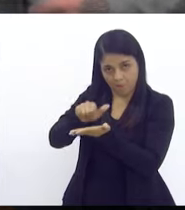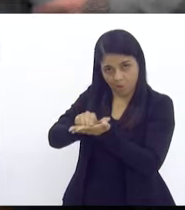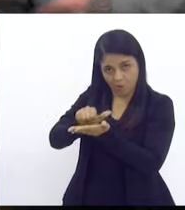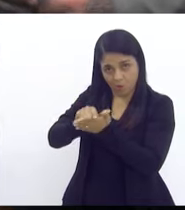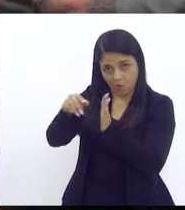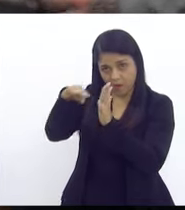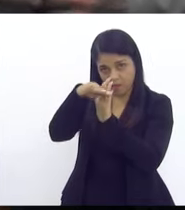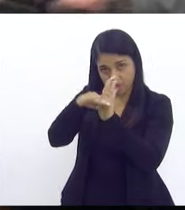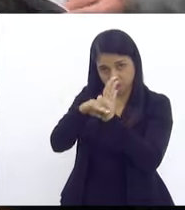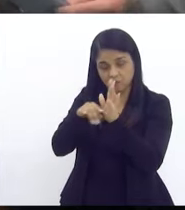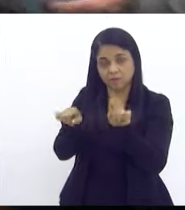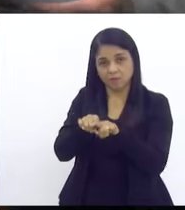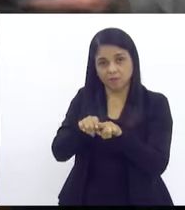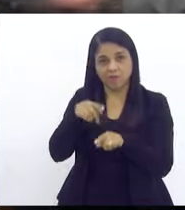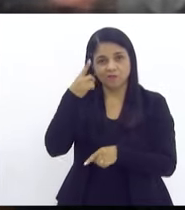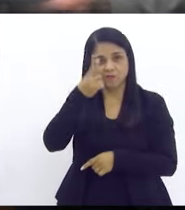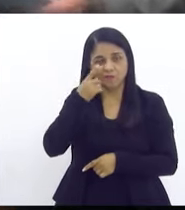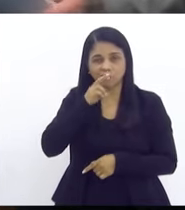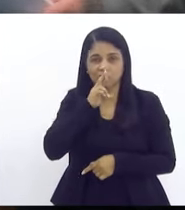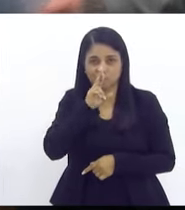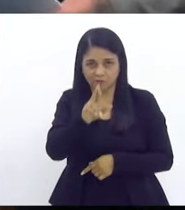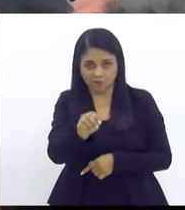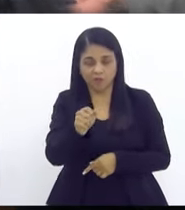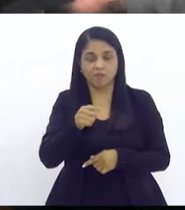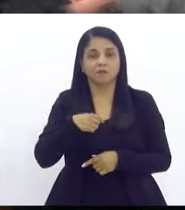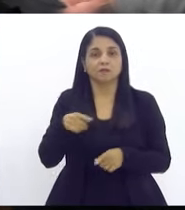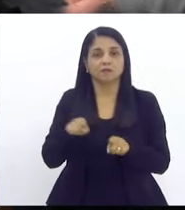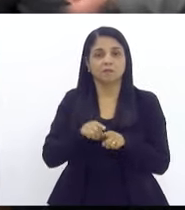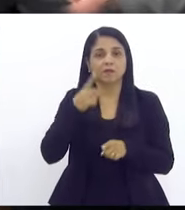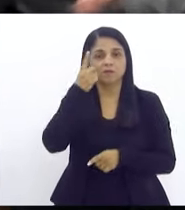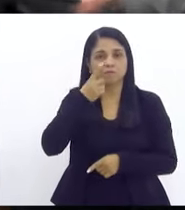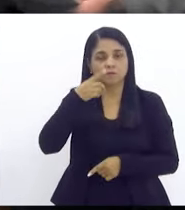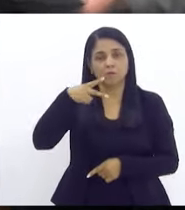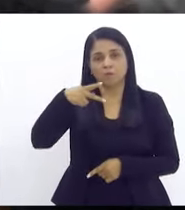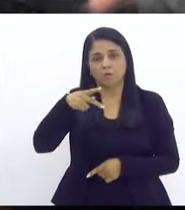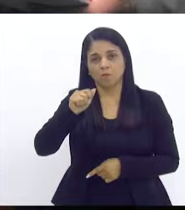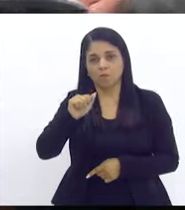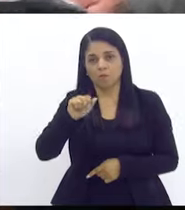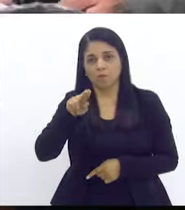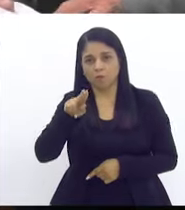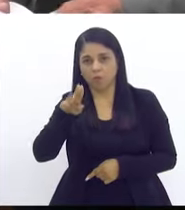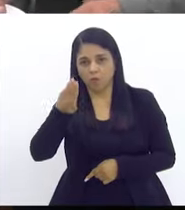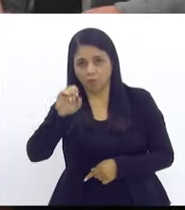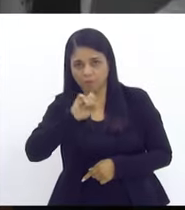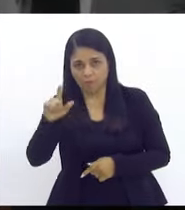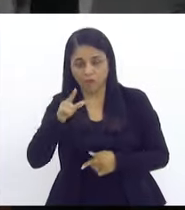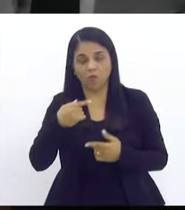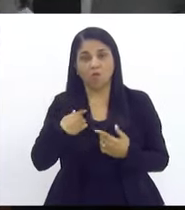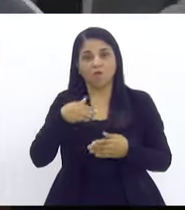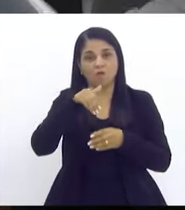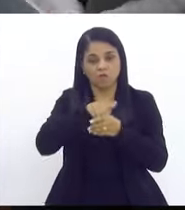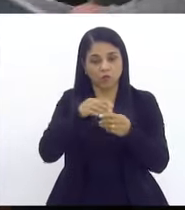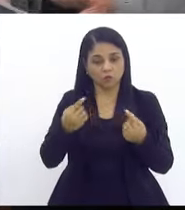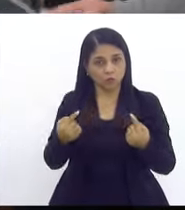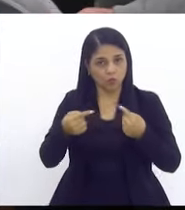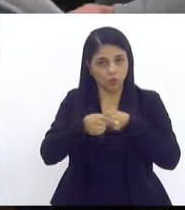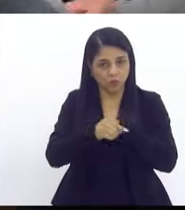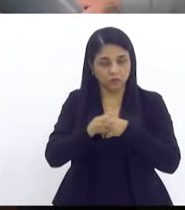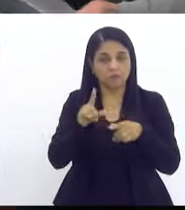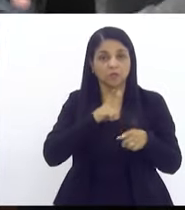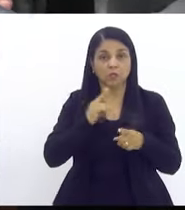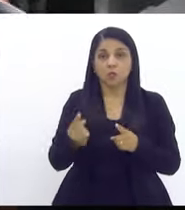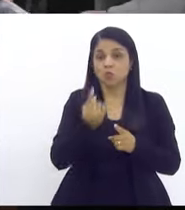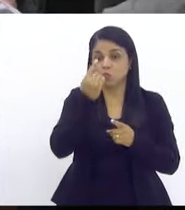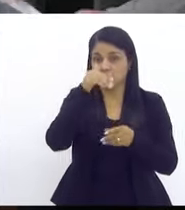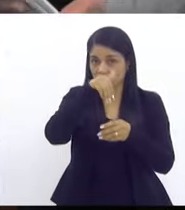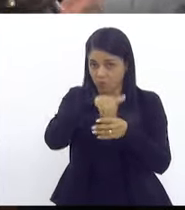figuram também os deputados Rodrigo Amorim e Felipe Poubel, deixar consignados esses votos contrários. Mas tem um dos votos